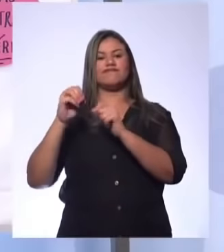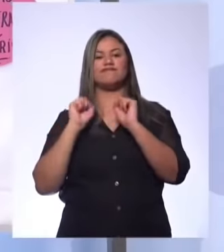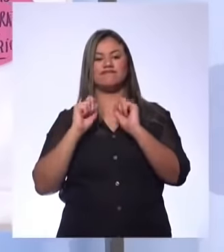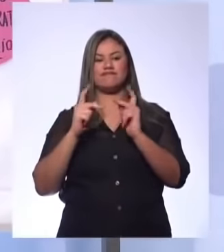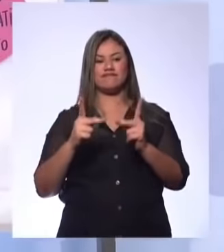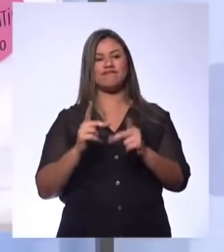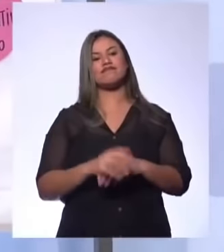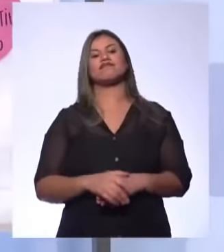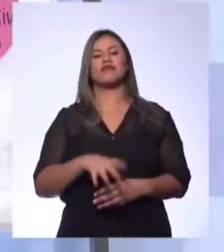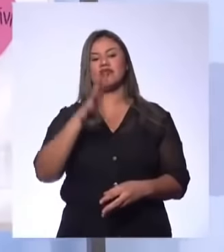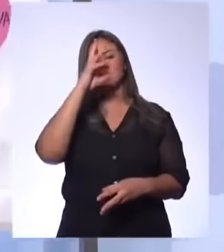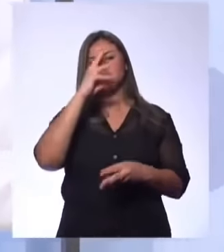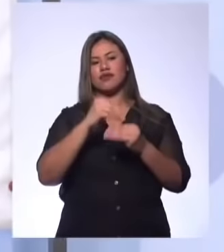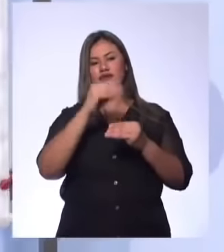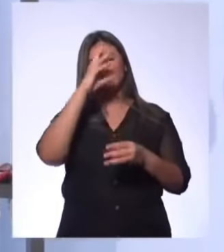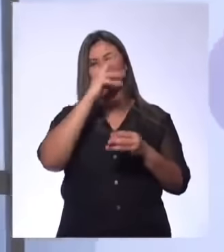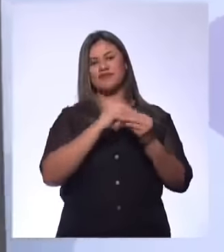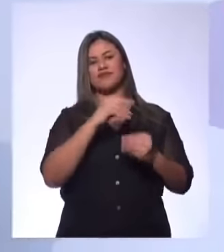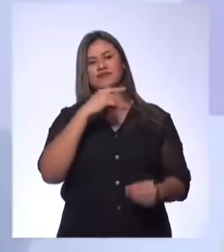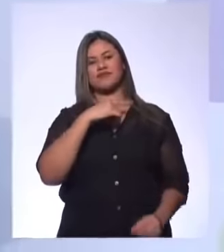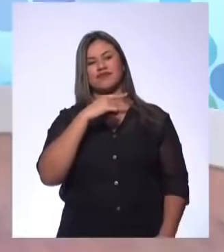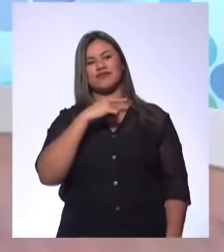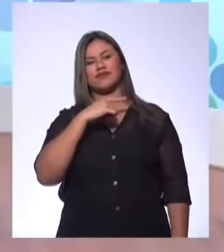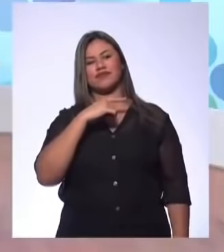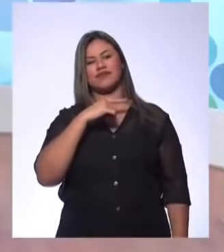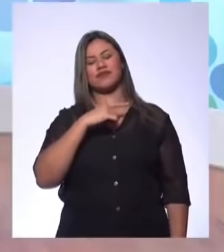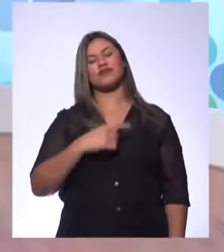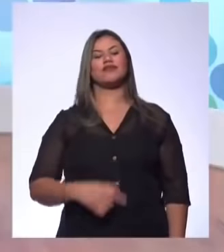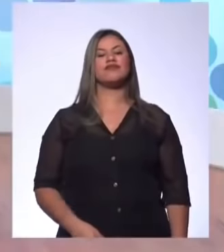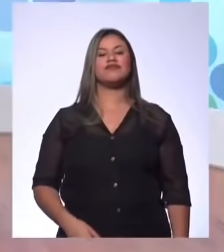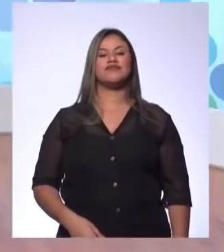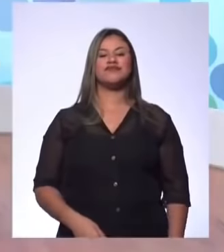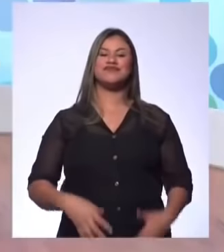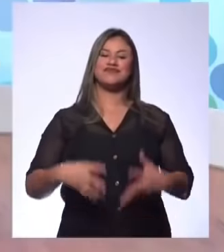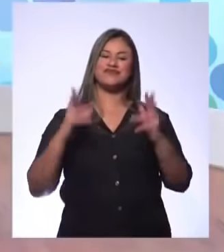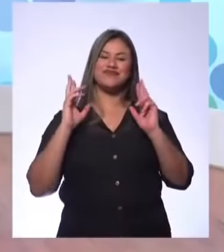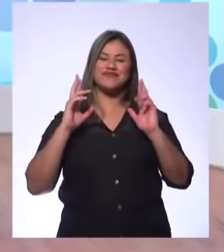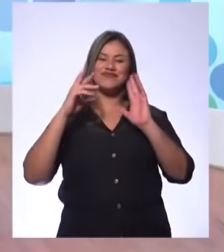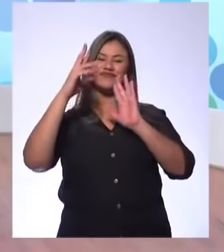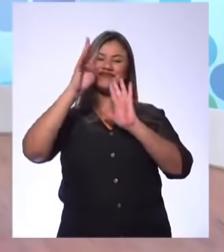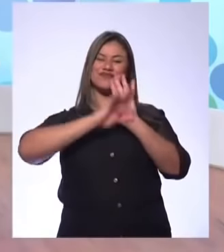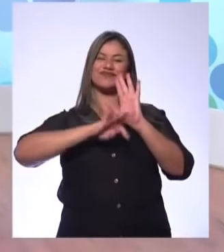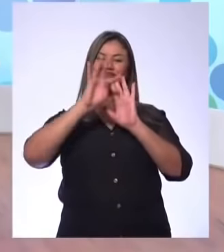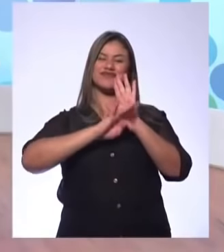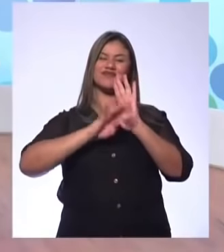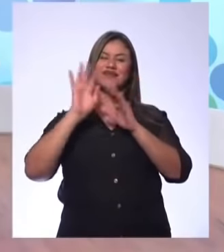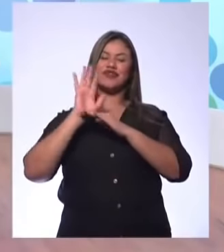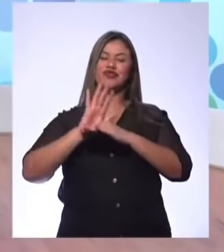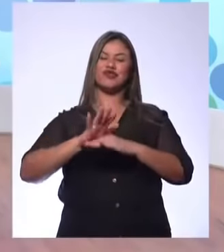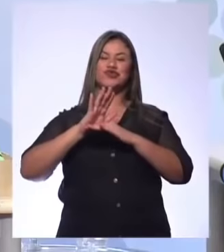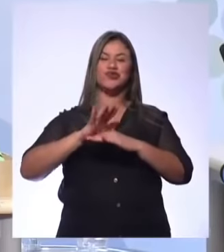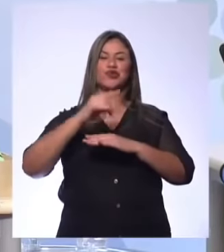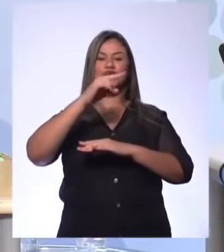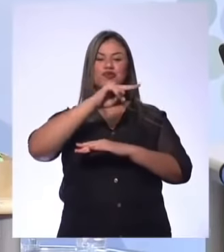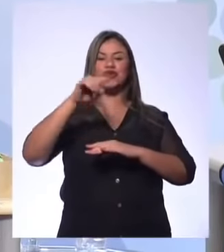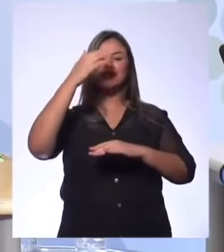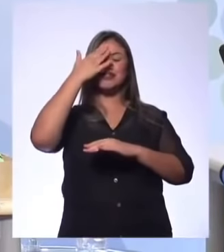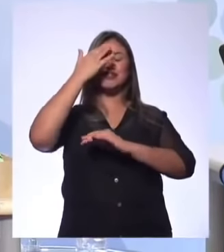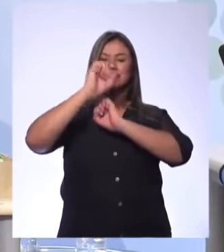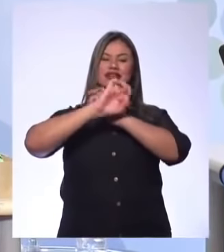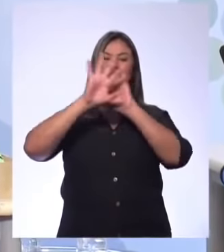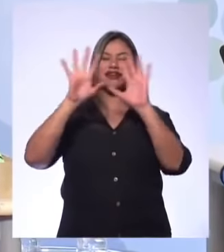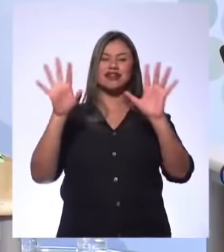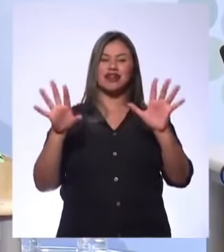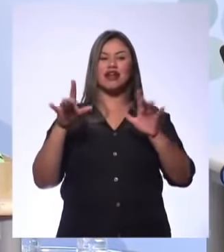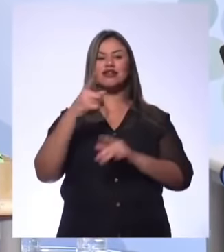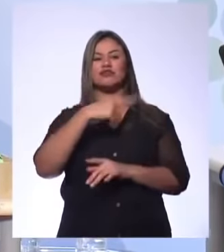texto. Eu espero que o texto ele tenha ficado assim bastante agora que vocês tenham entendido bastante o texto. Então,